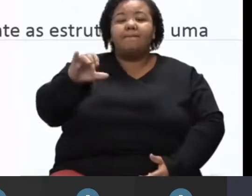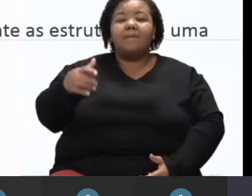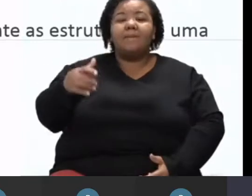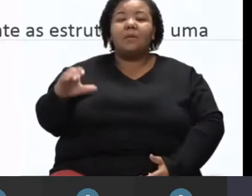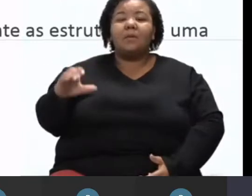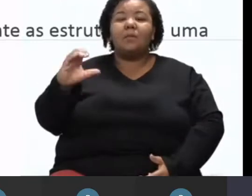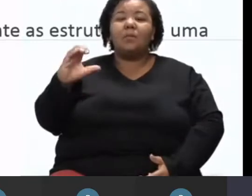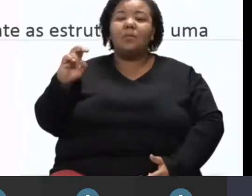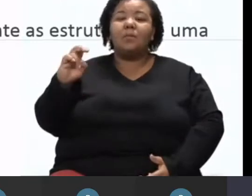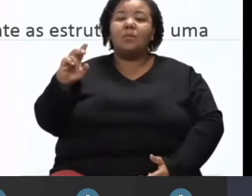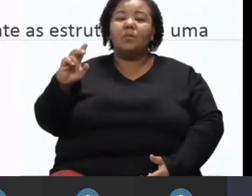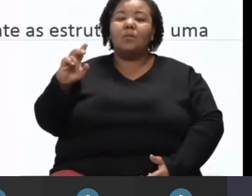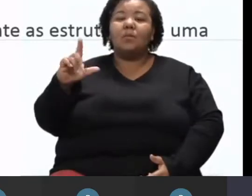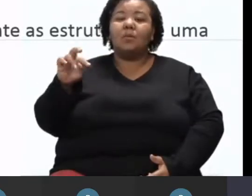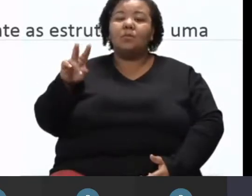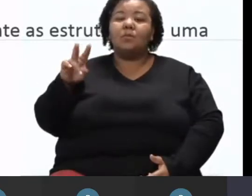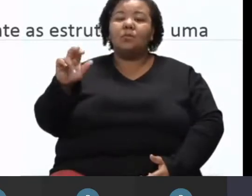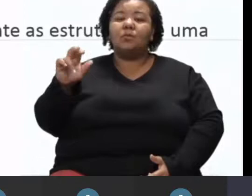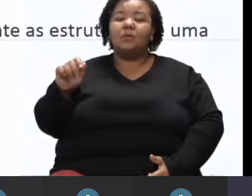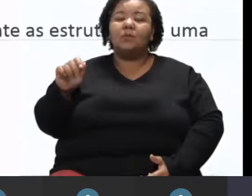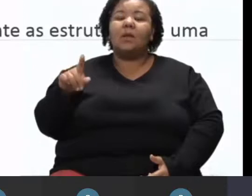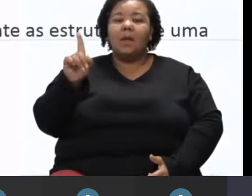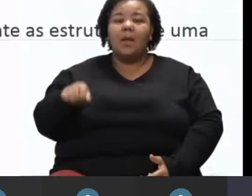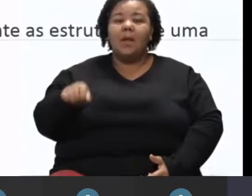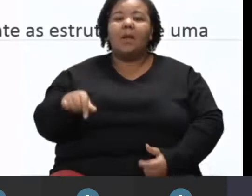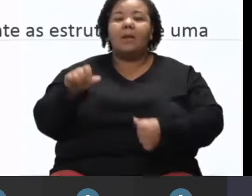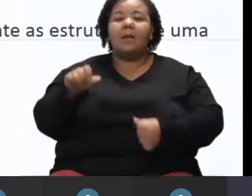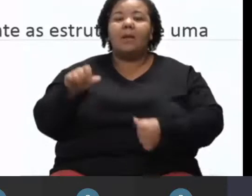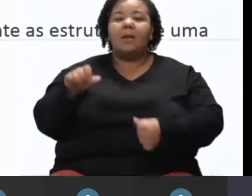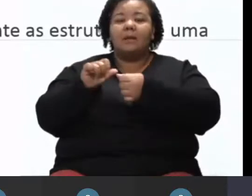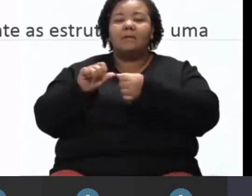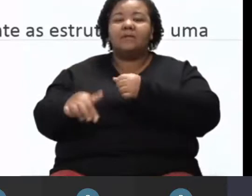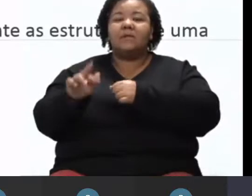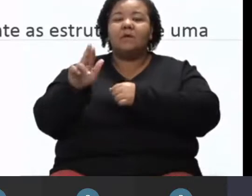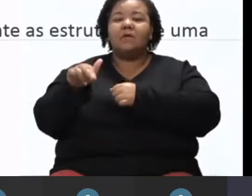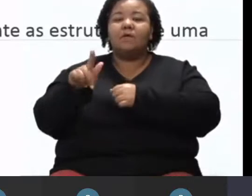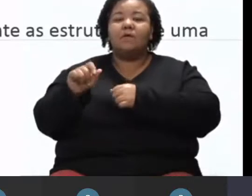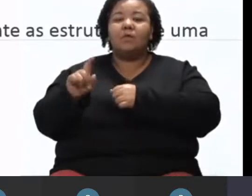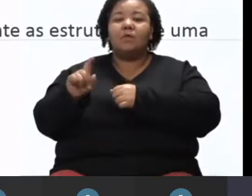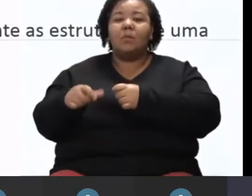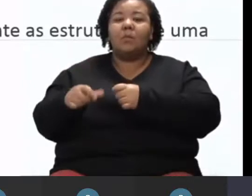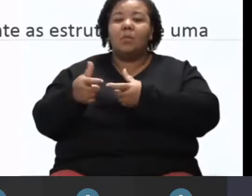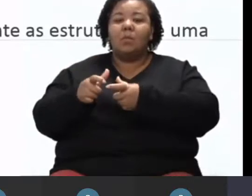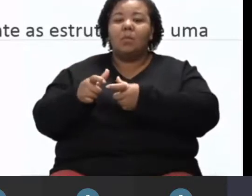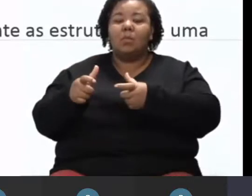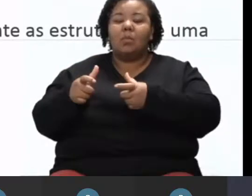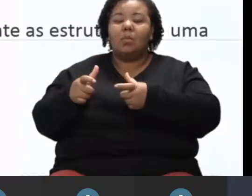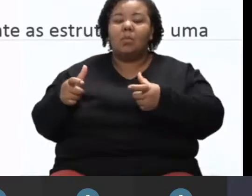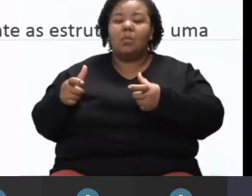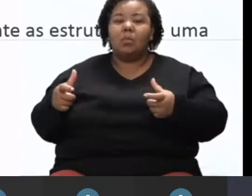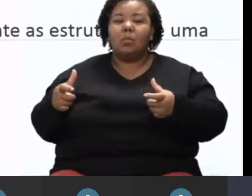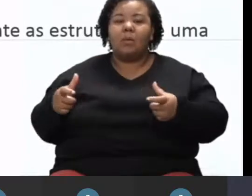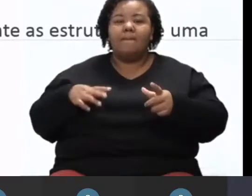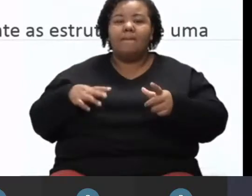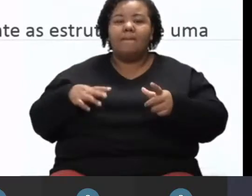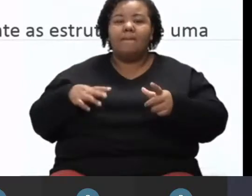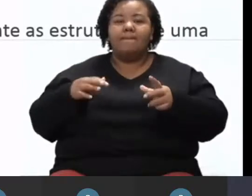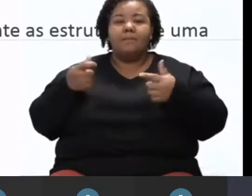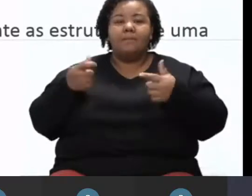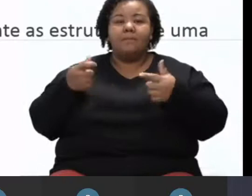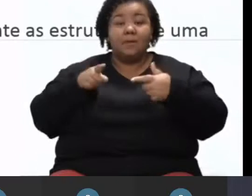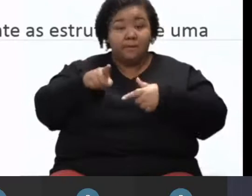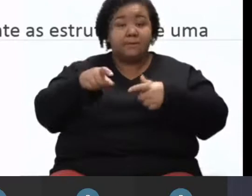esse micro-organismo cresça dentro de um ambiente laboratorial e você precisa fornecer os nutrientes necessários para esse